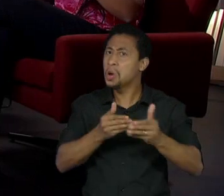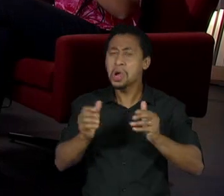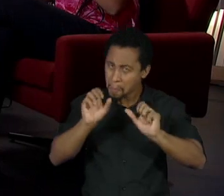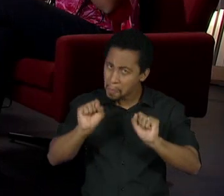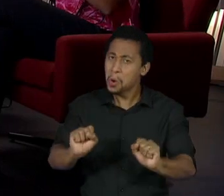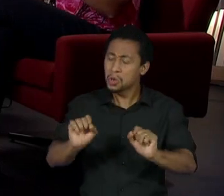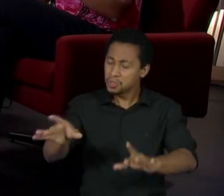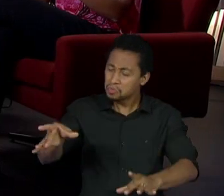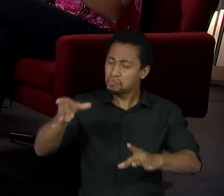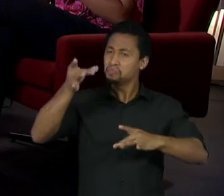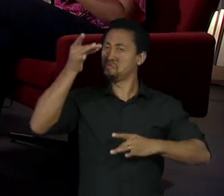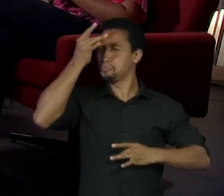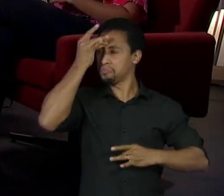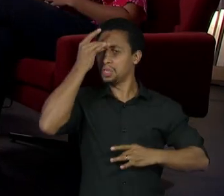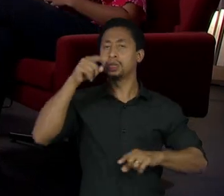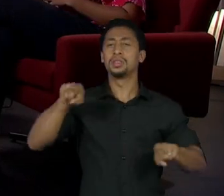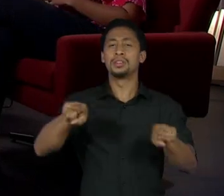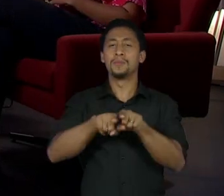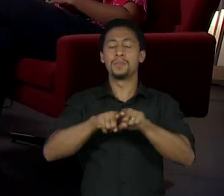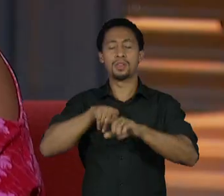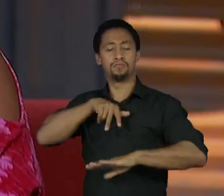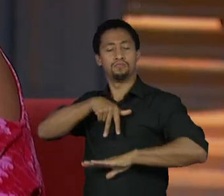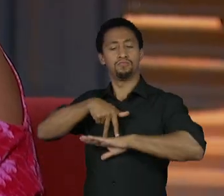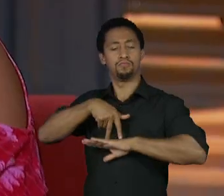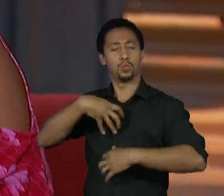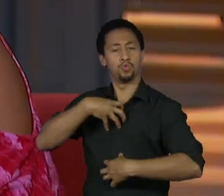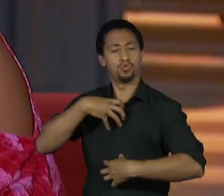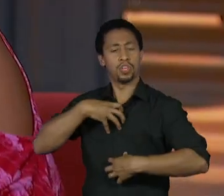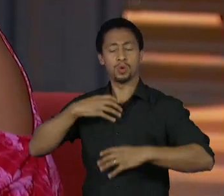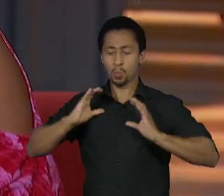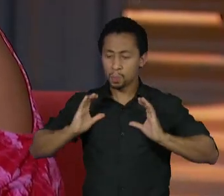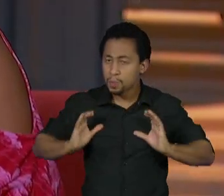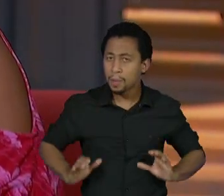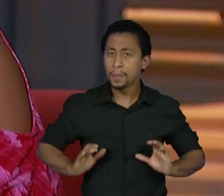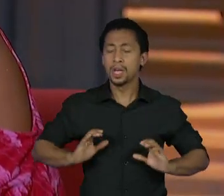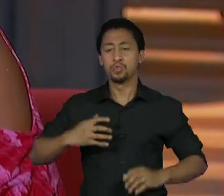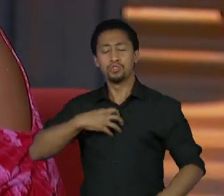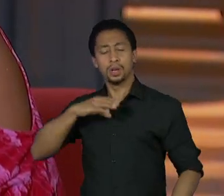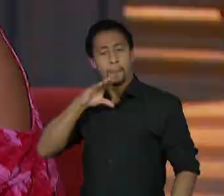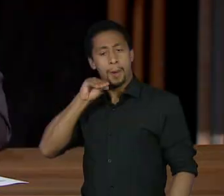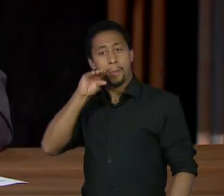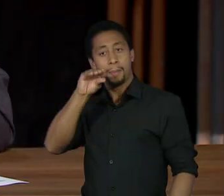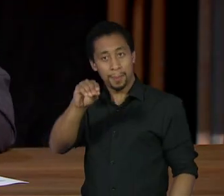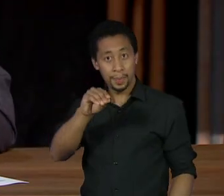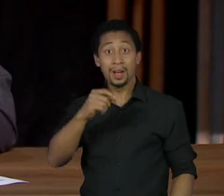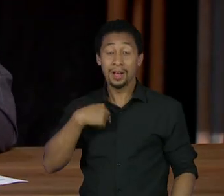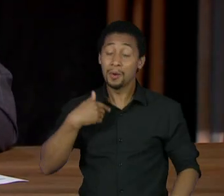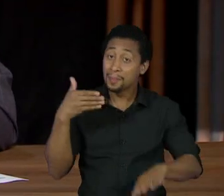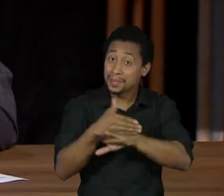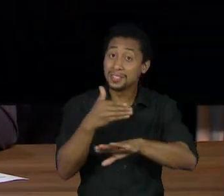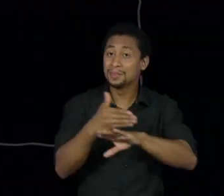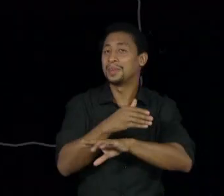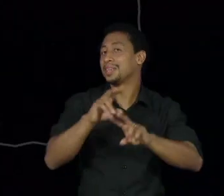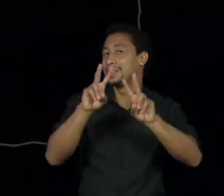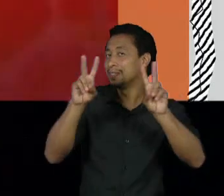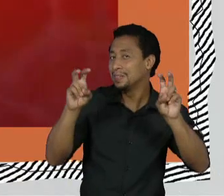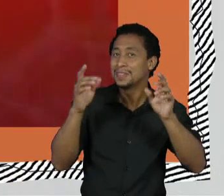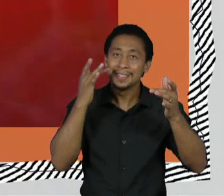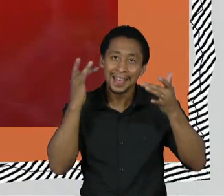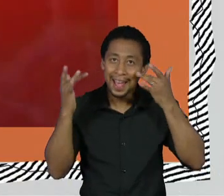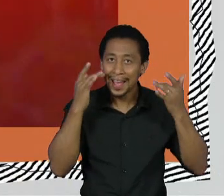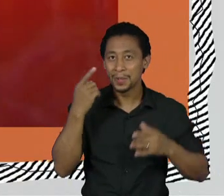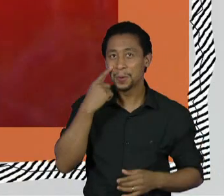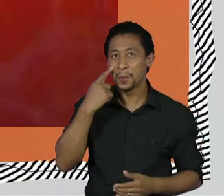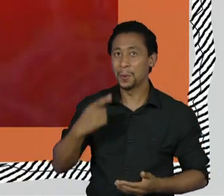a postura, o modo de falar. Eu fiz um sonho de uma noite de verão. Shakespeare.